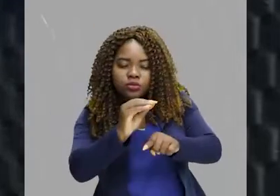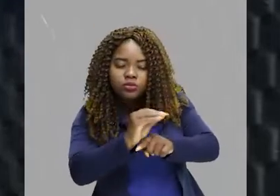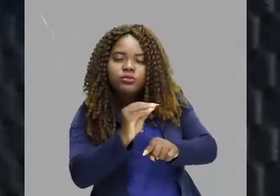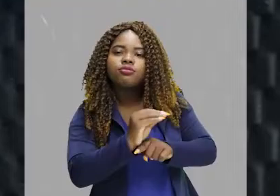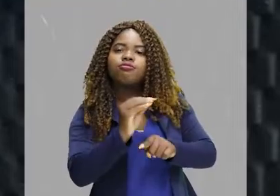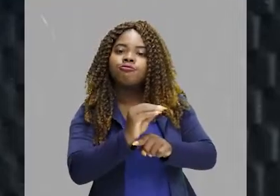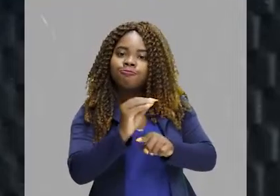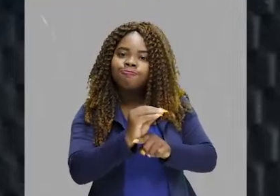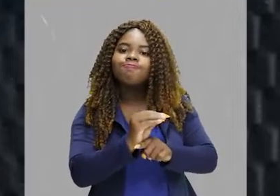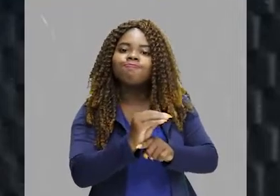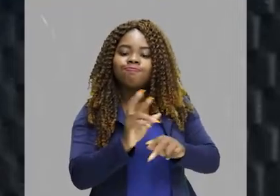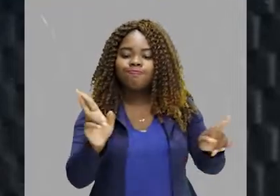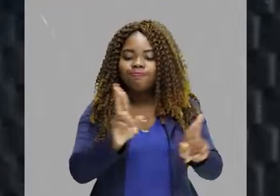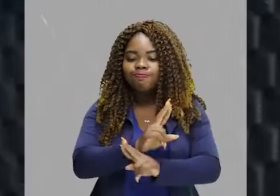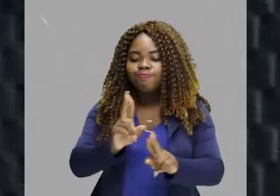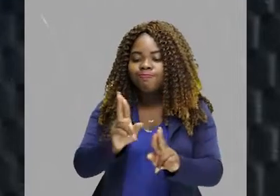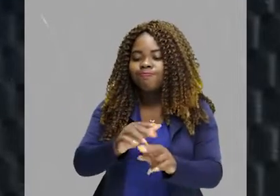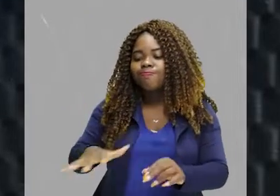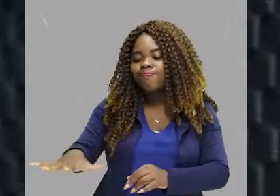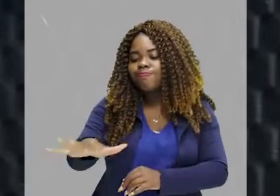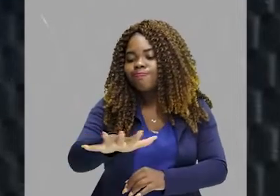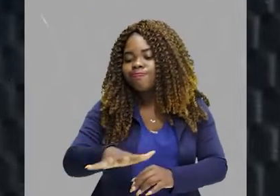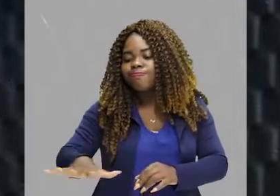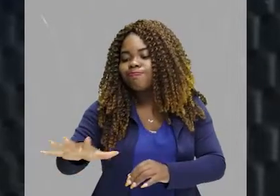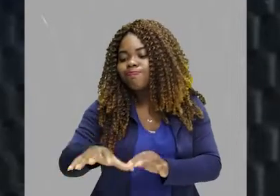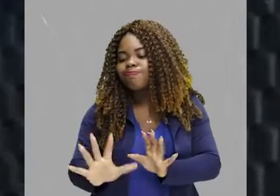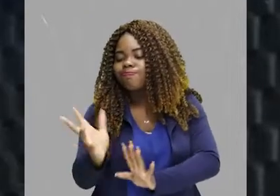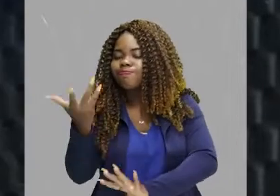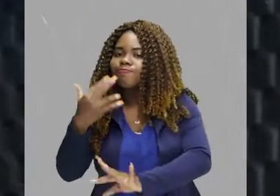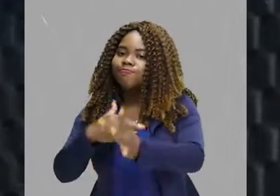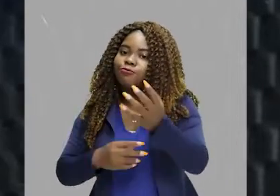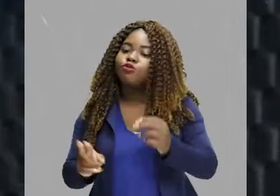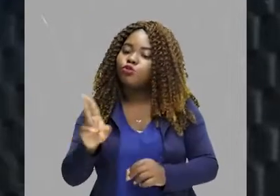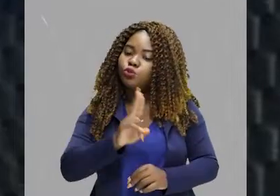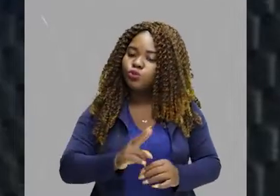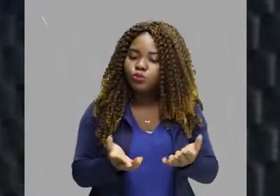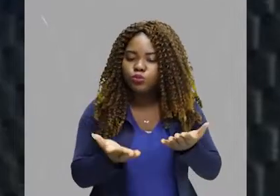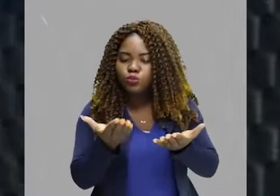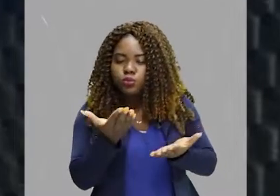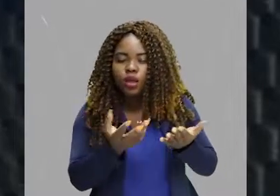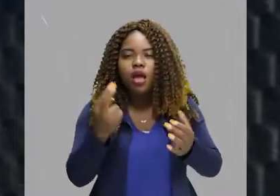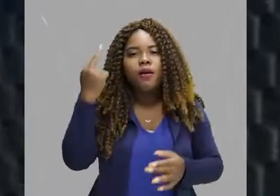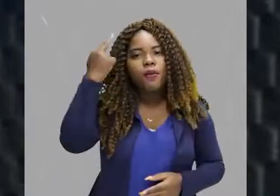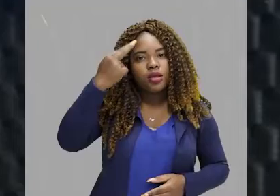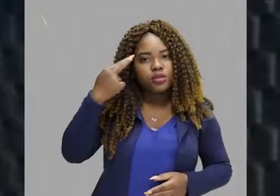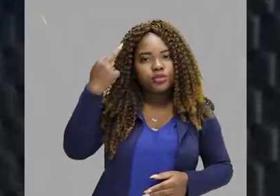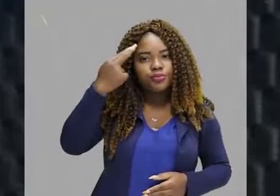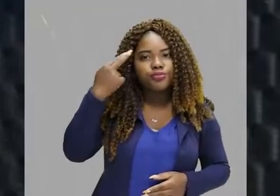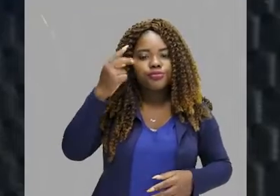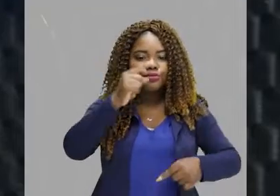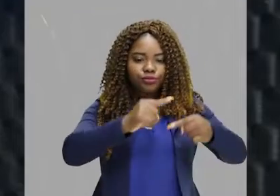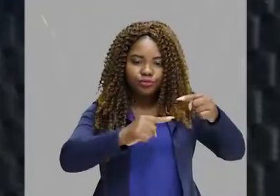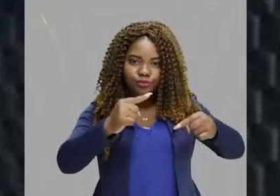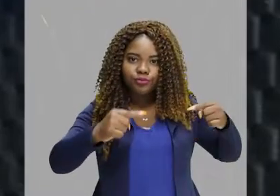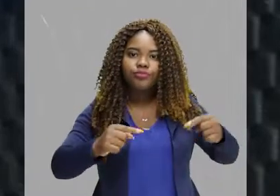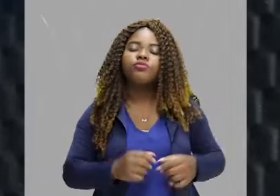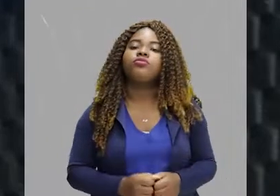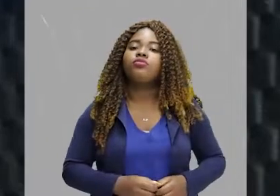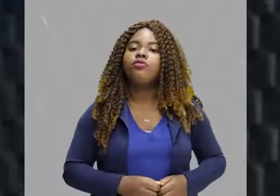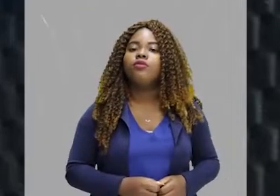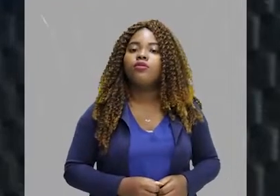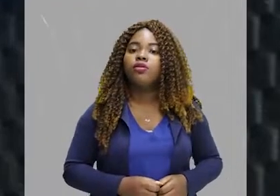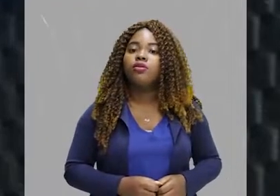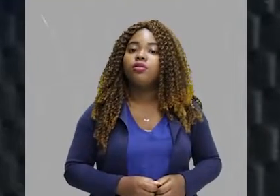em relação ao meio ambiente, o uso mais equilibrado dos recursos naturais. Então, o primeiro tópico a gente já